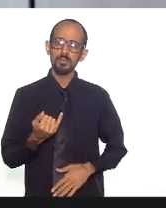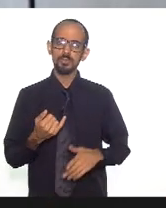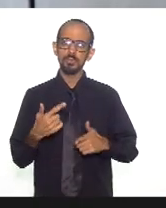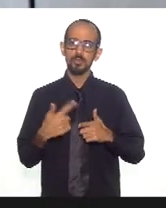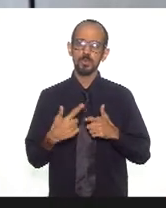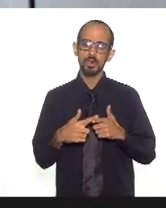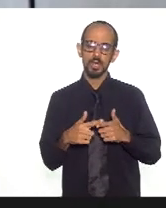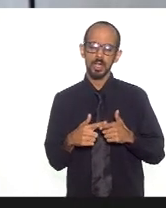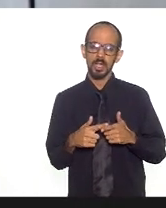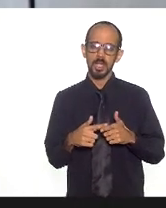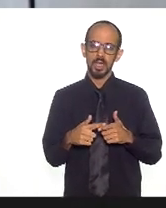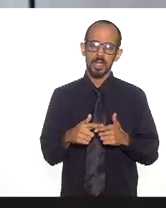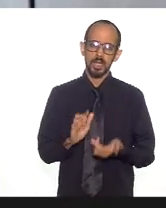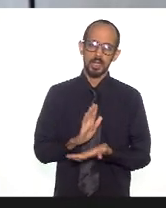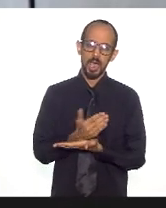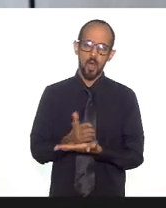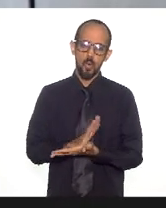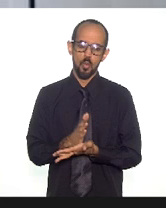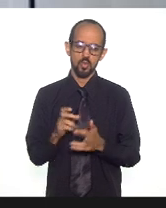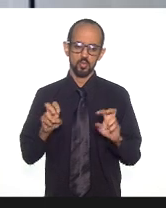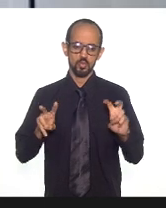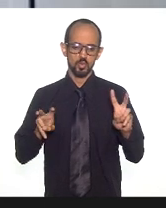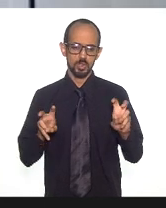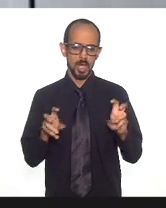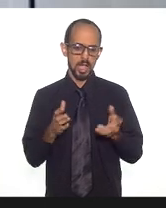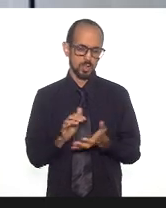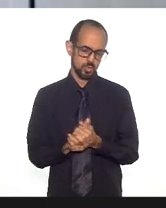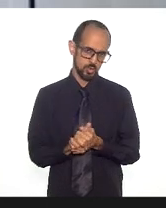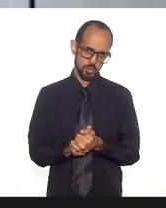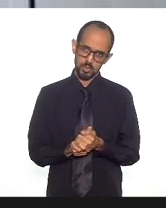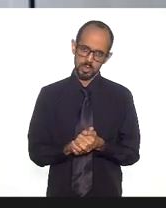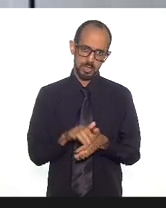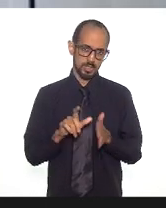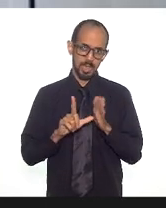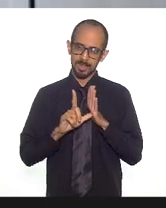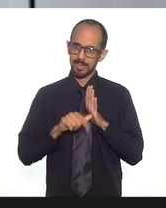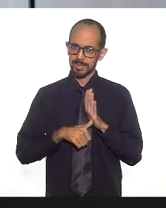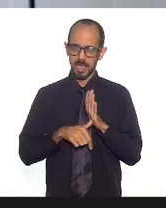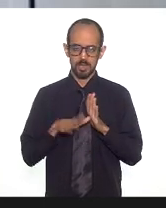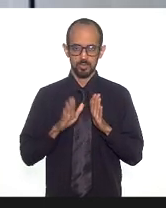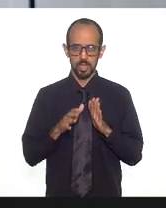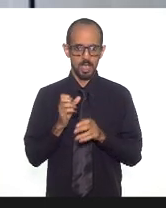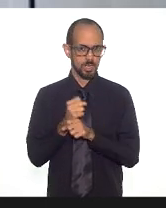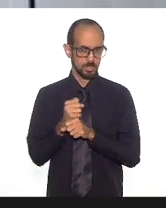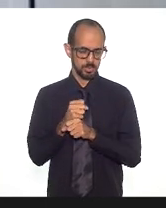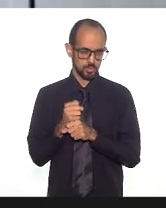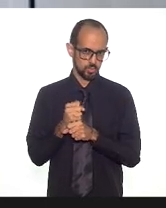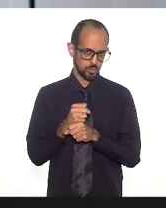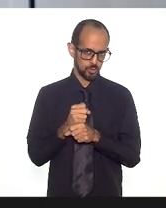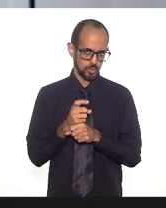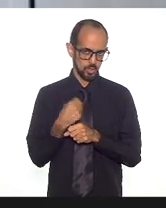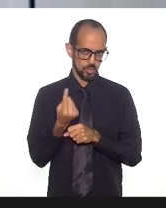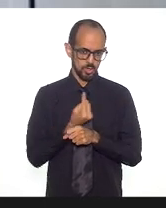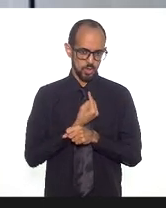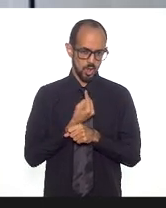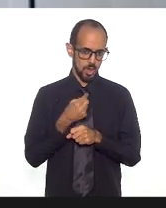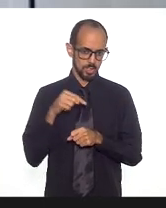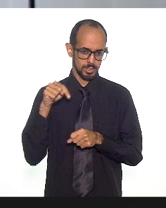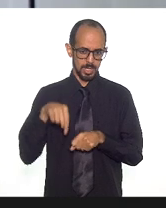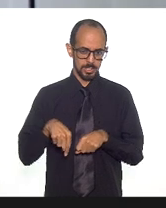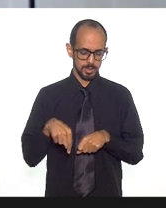alguns casos, essas progressões elas estão atrasadas há anos. Nós, aqui na